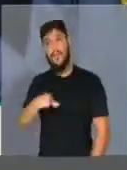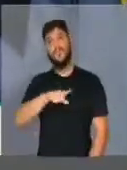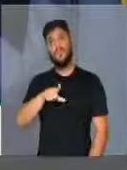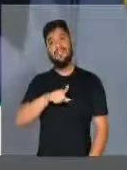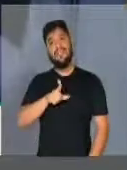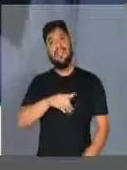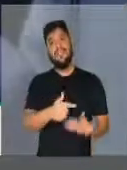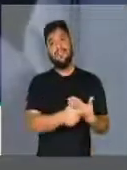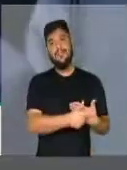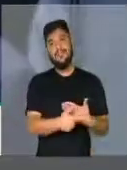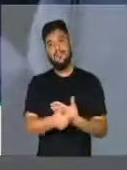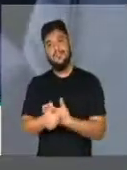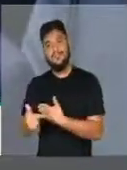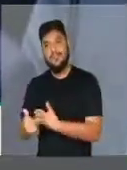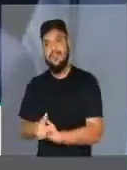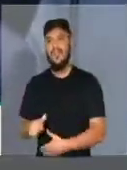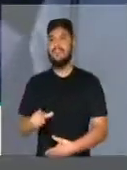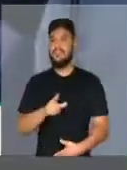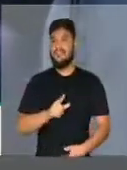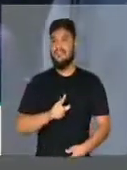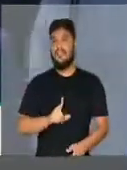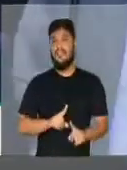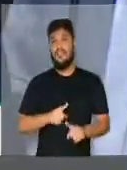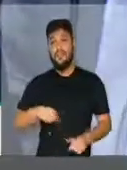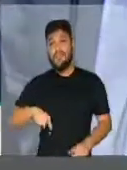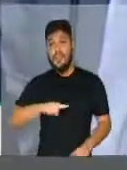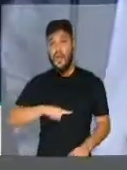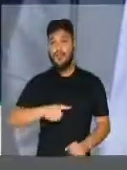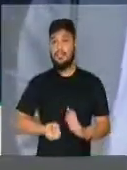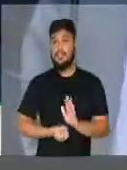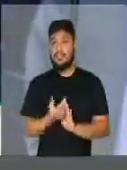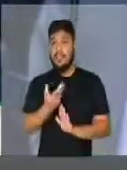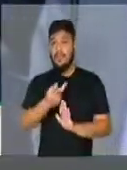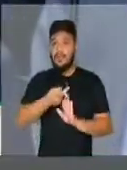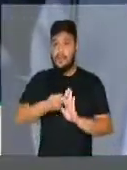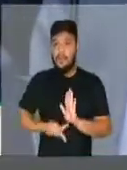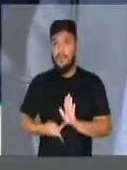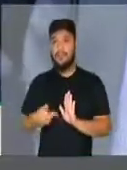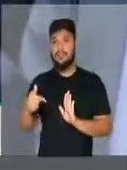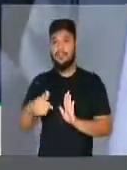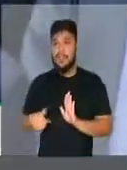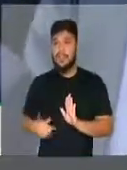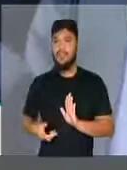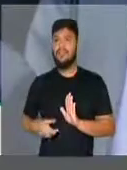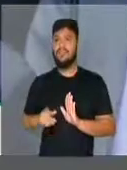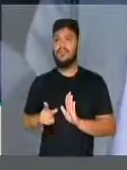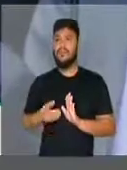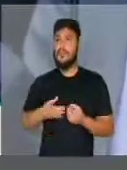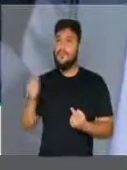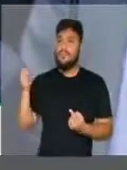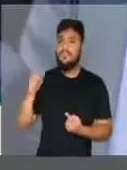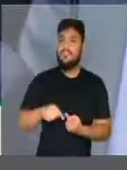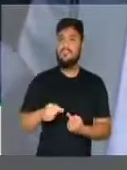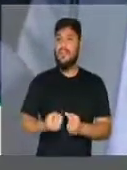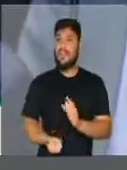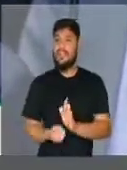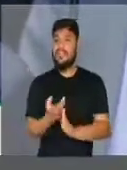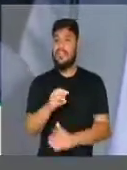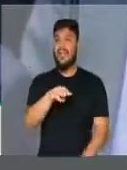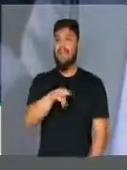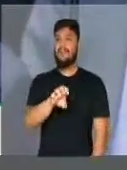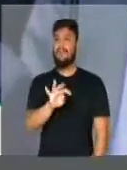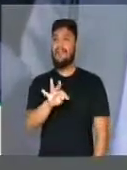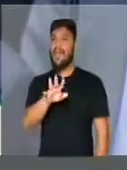lógica, cada um trabalhando na sua linha. O que nós estamos estabelecendo aqui com esse Plano Nacional de Mortes e Lesões no Trânsito é estabelecer metas,